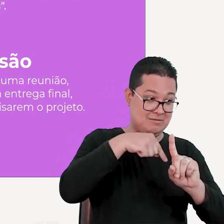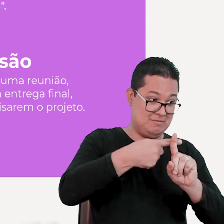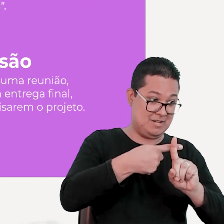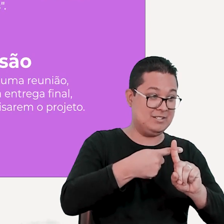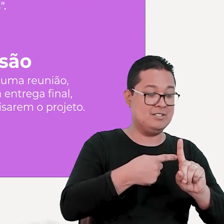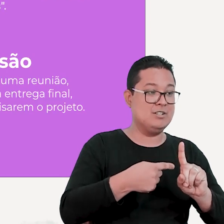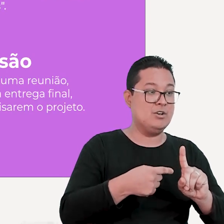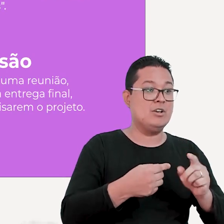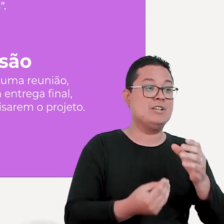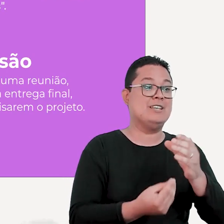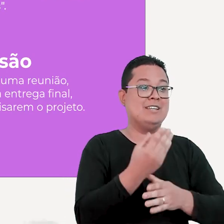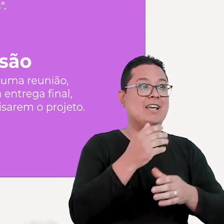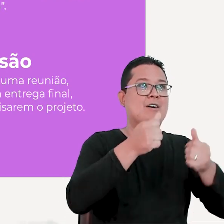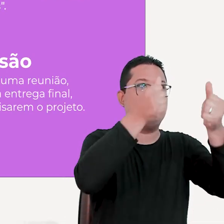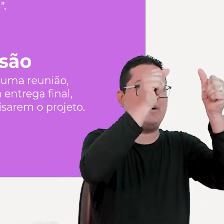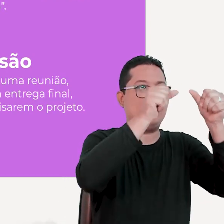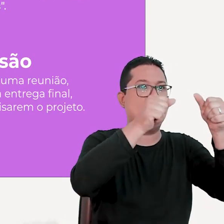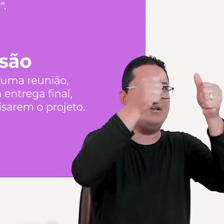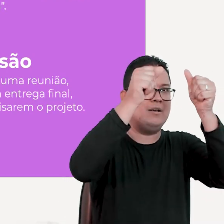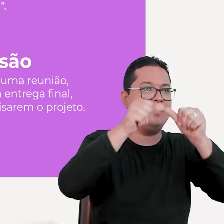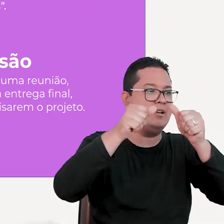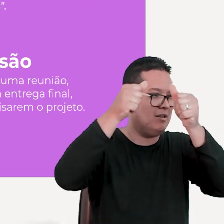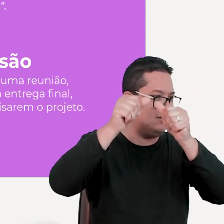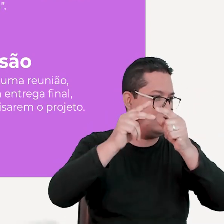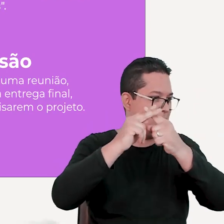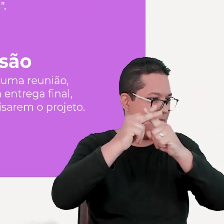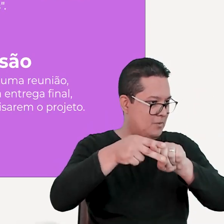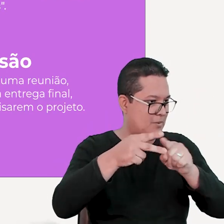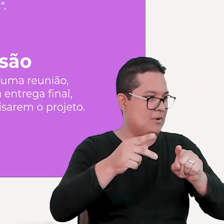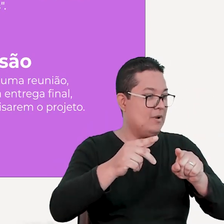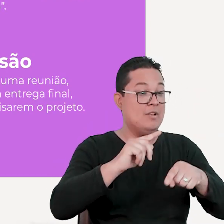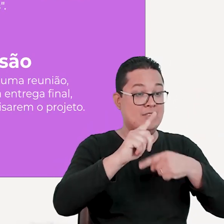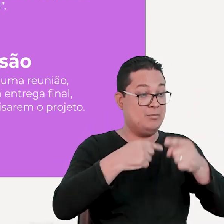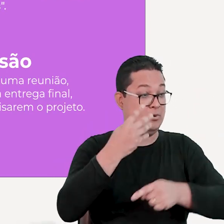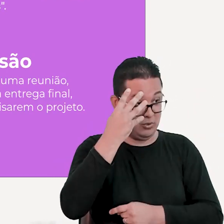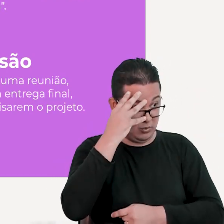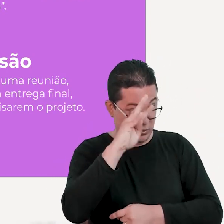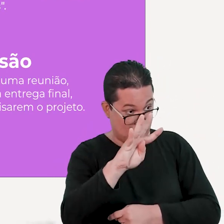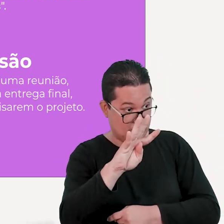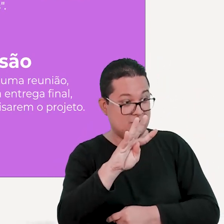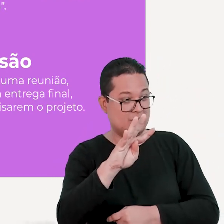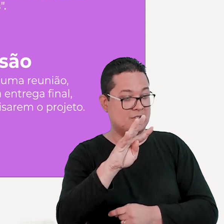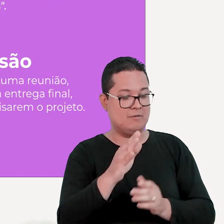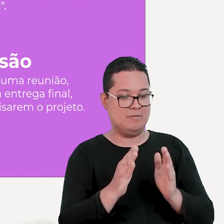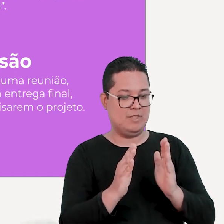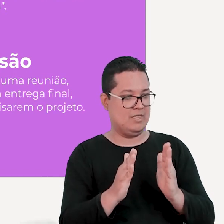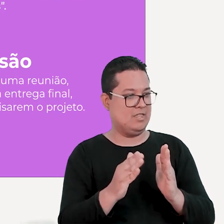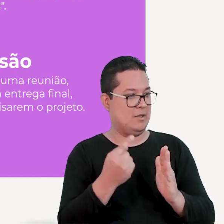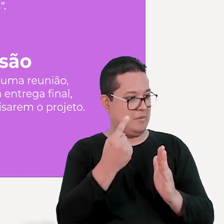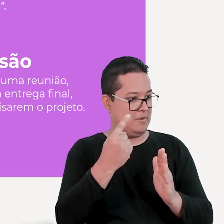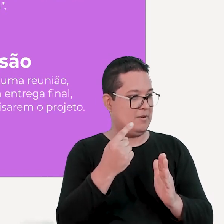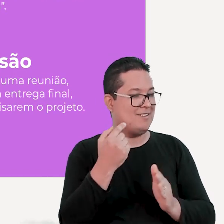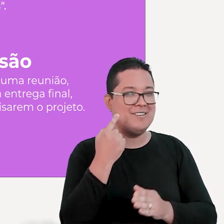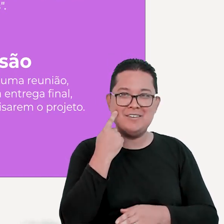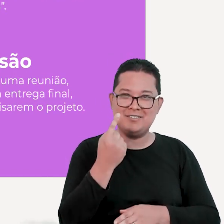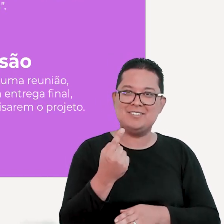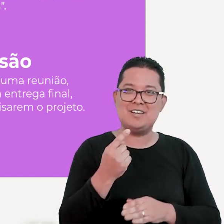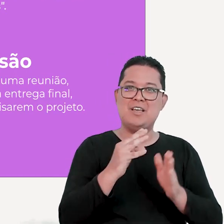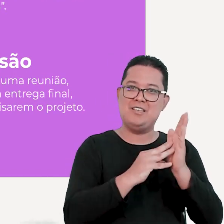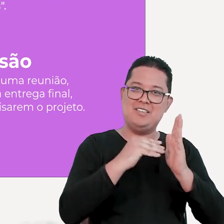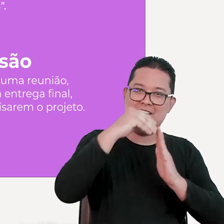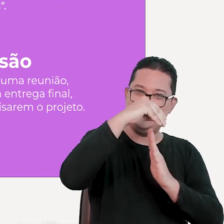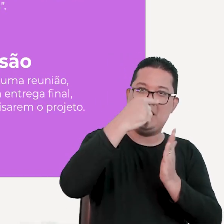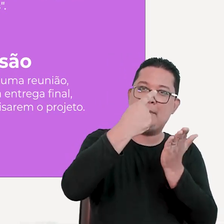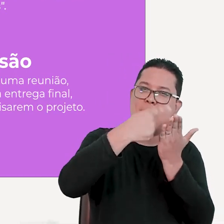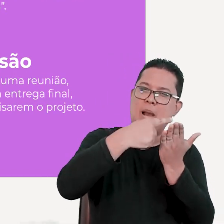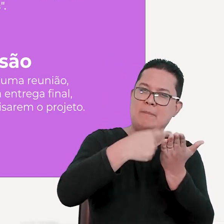o onboarding. Mais 4 dias para a primeira etapa. Enfim, faça um calendário e defina quando que vocês